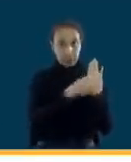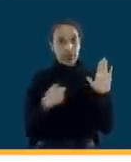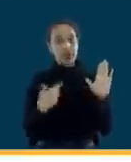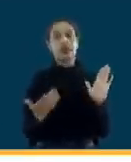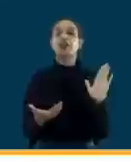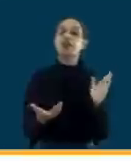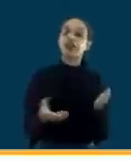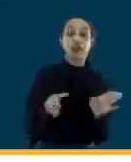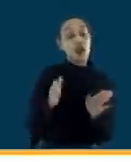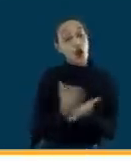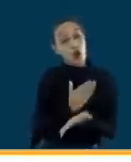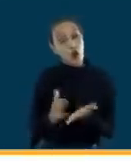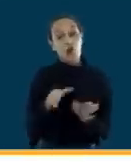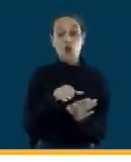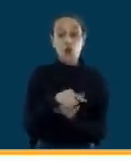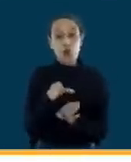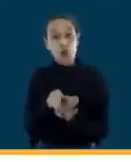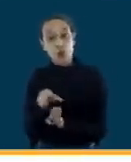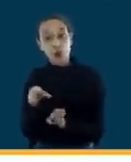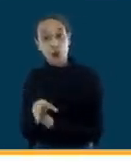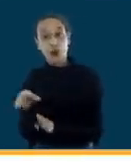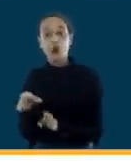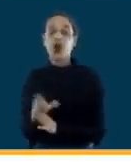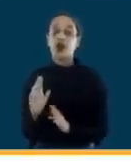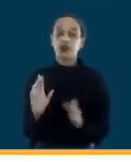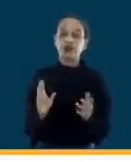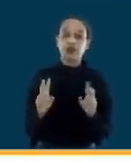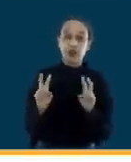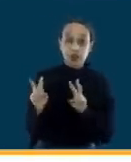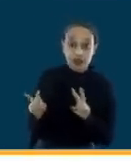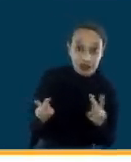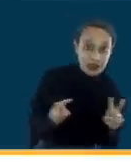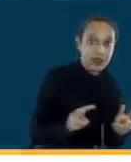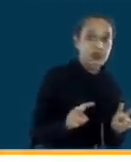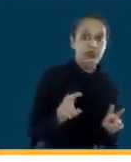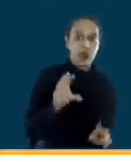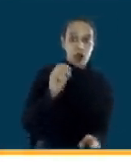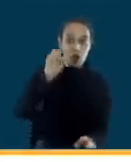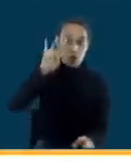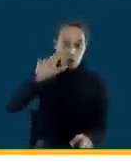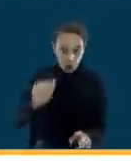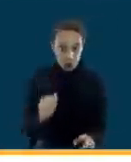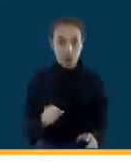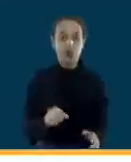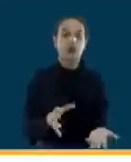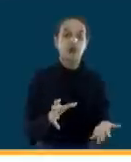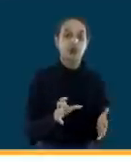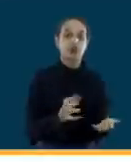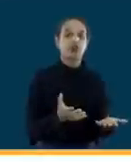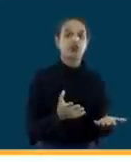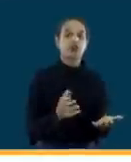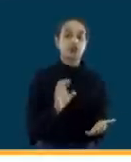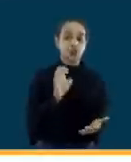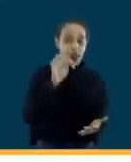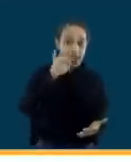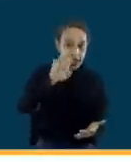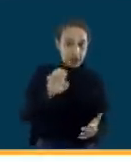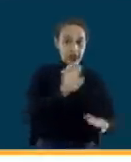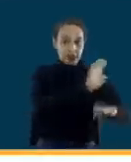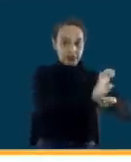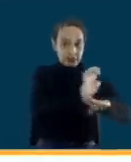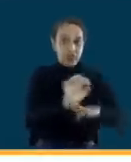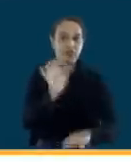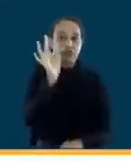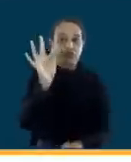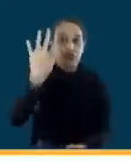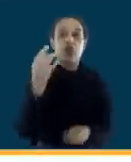recomendações, muito especificamente também para a prestação de contas dos entes federados, né? De como é que seria esse processo de prestação de